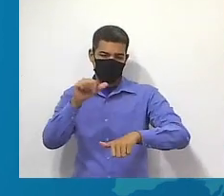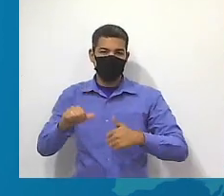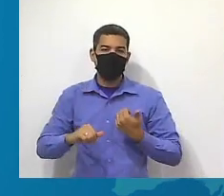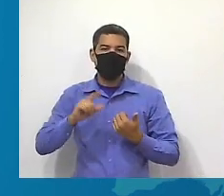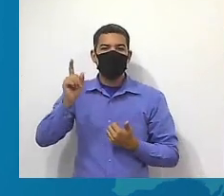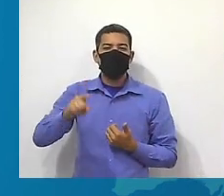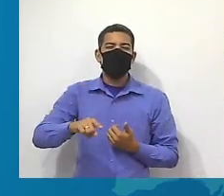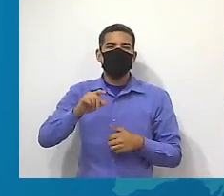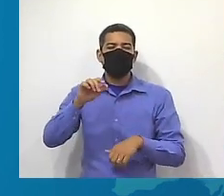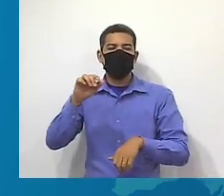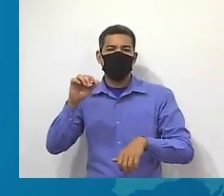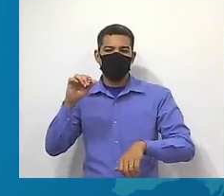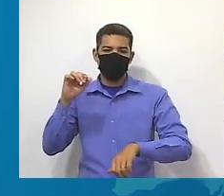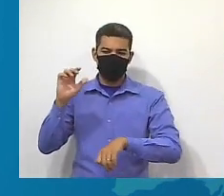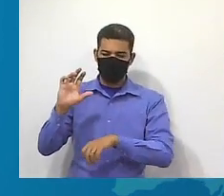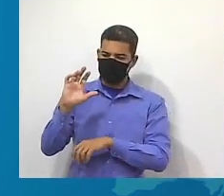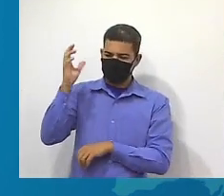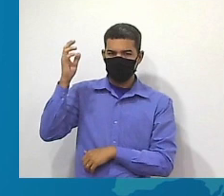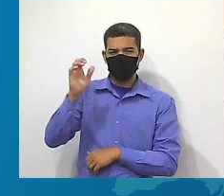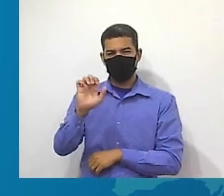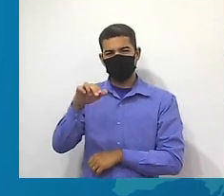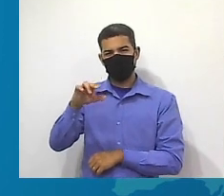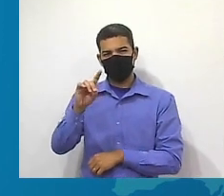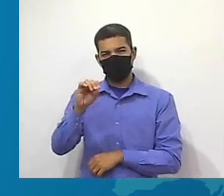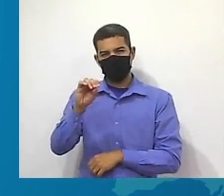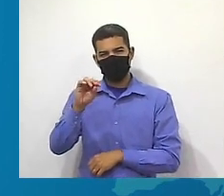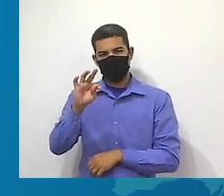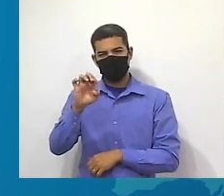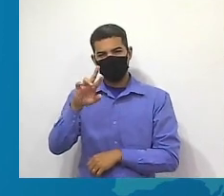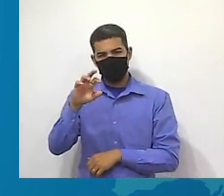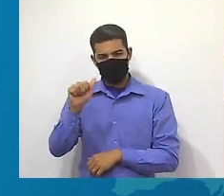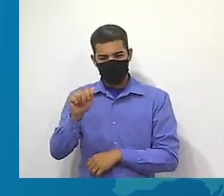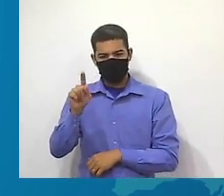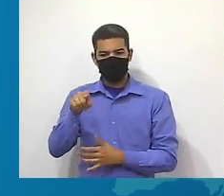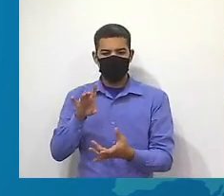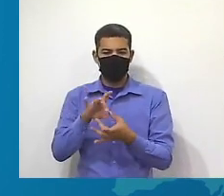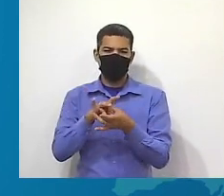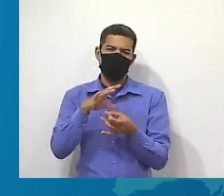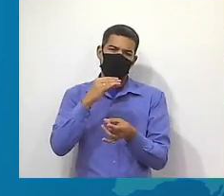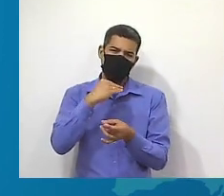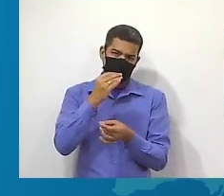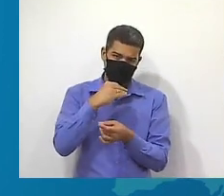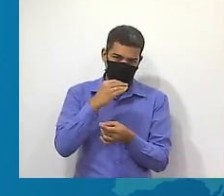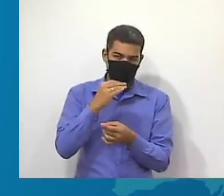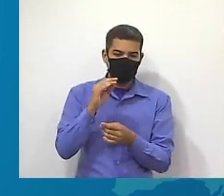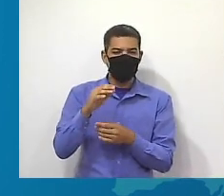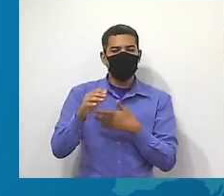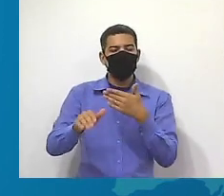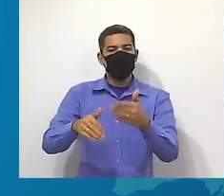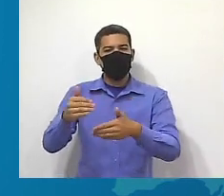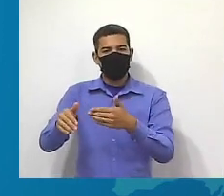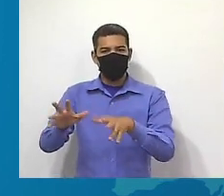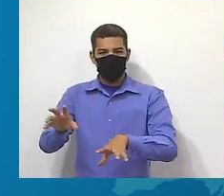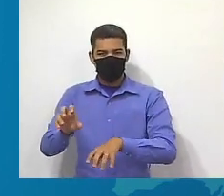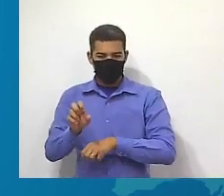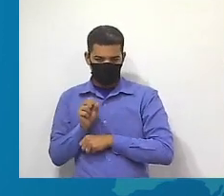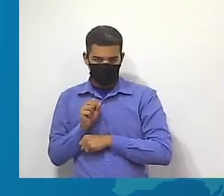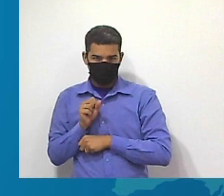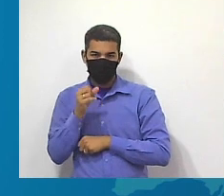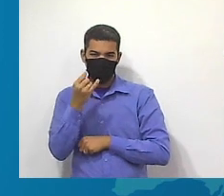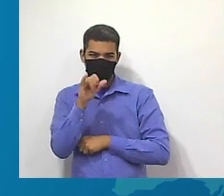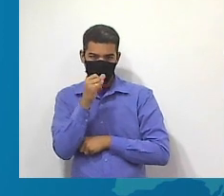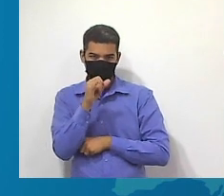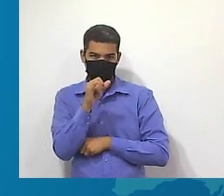Reações endotérmicas formam ligações mais fracas e a consequência disso é a absorção da energia.